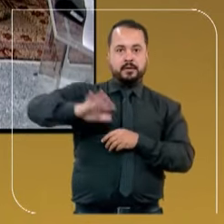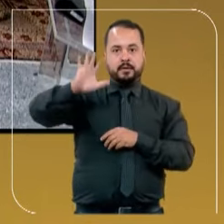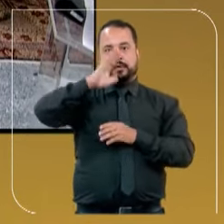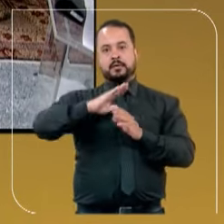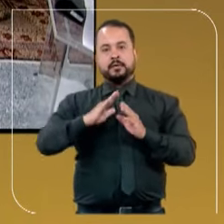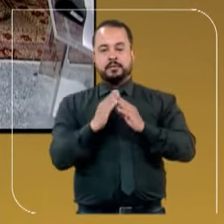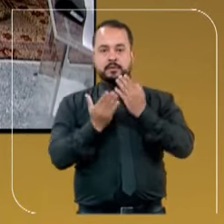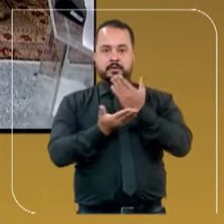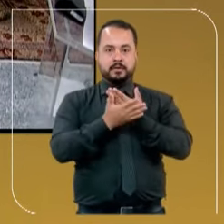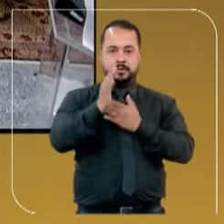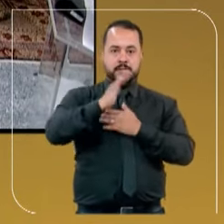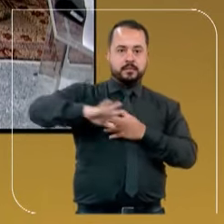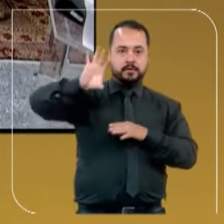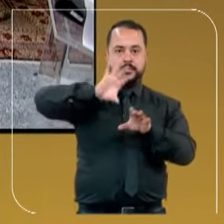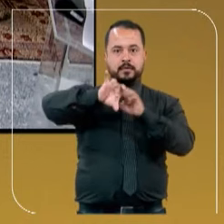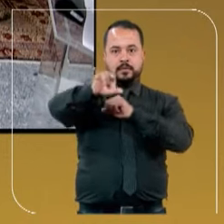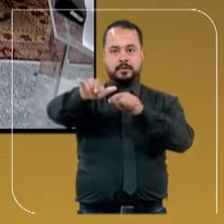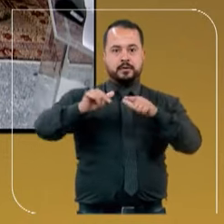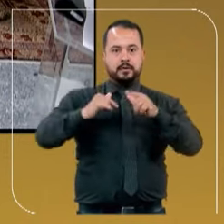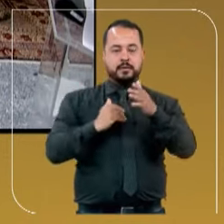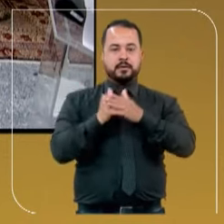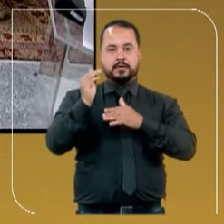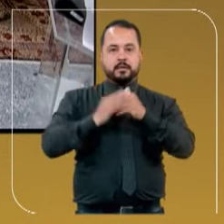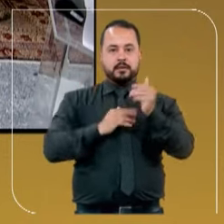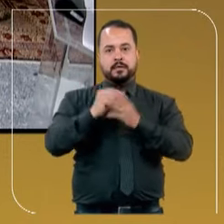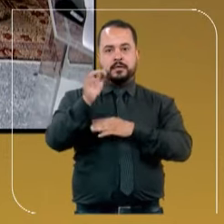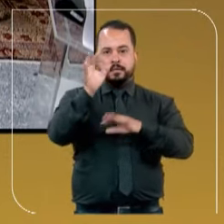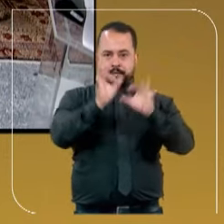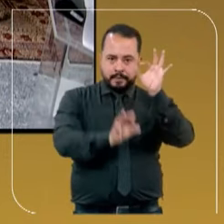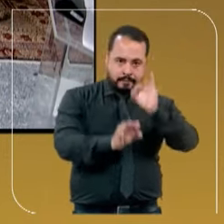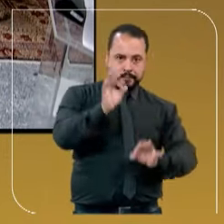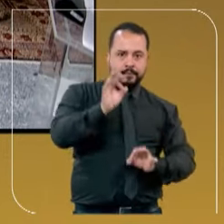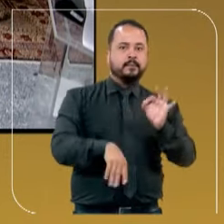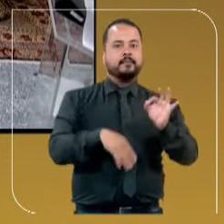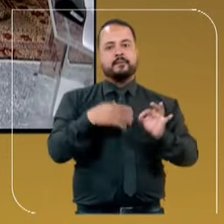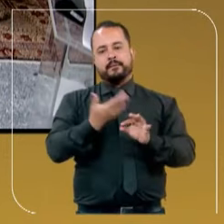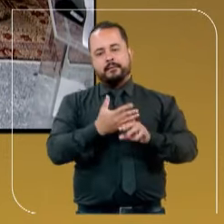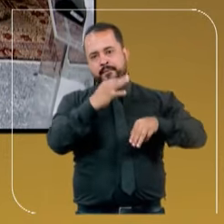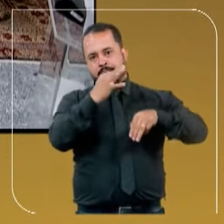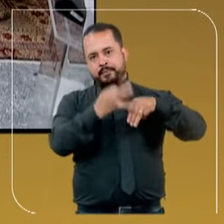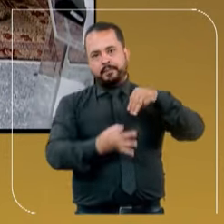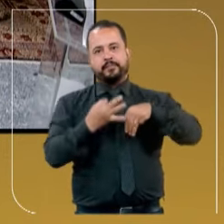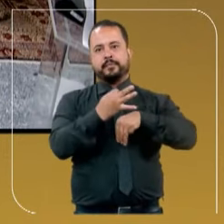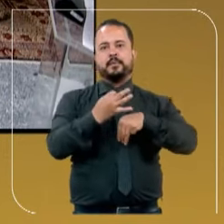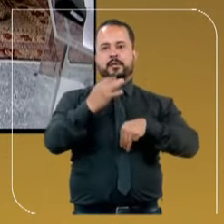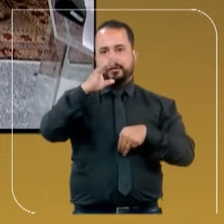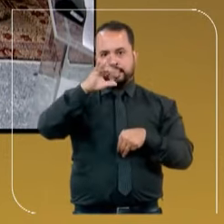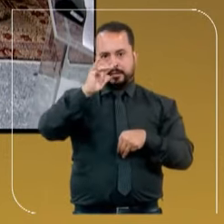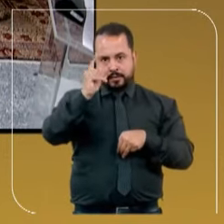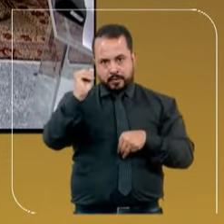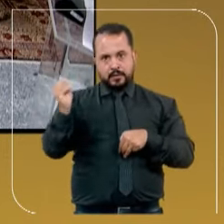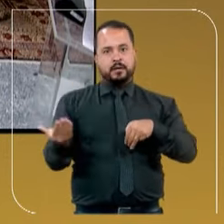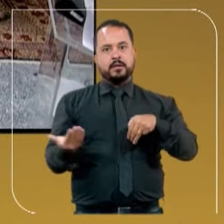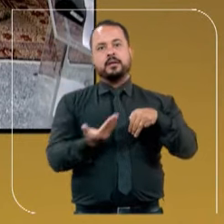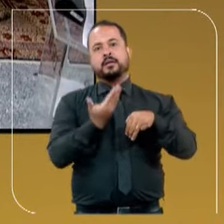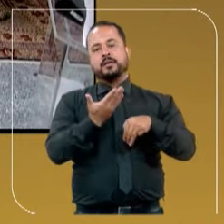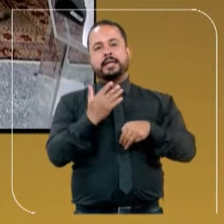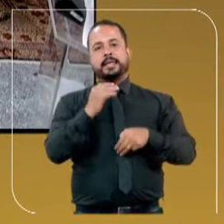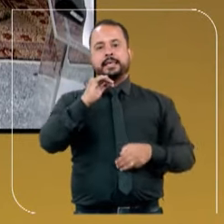de Formação e Aperfeiçoamento de Magistrados, ministro Sálvio de Figueiredo Teixeira, em